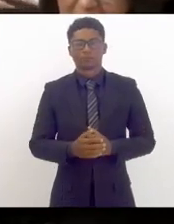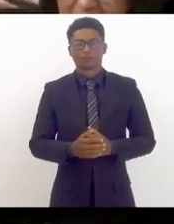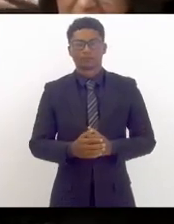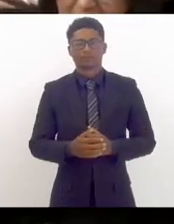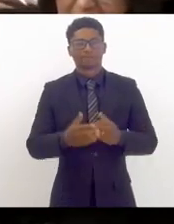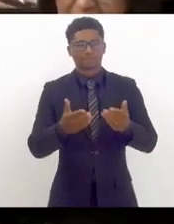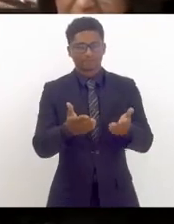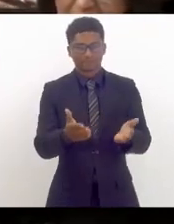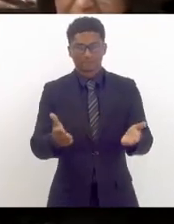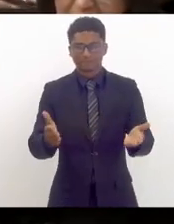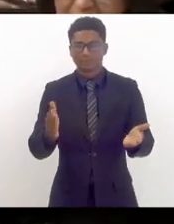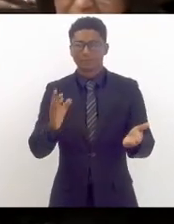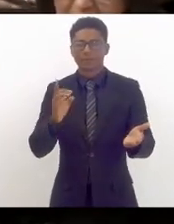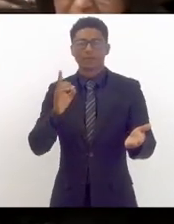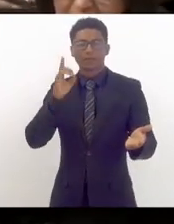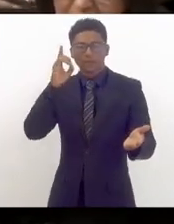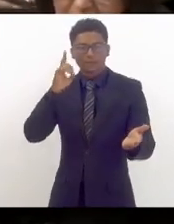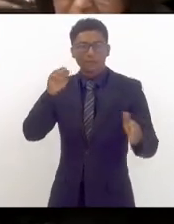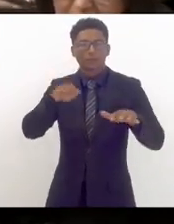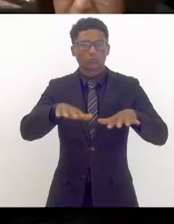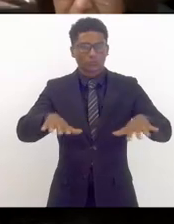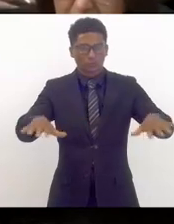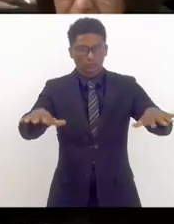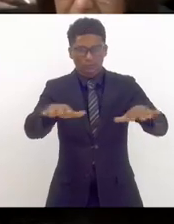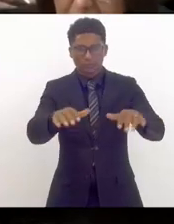empossados as deputadas e os deputados,